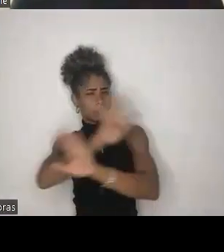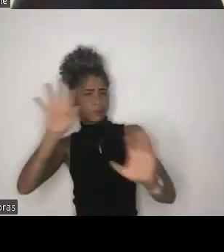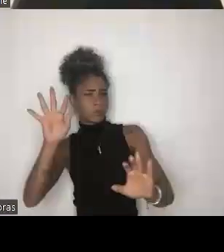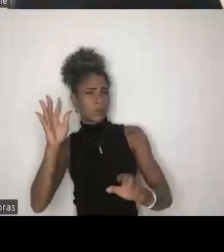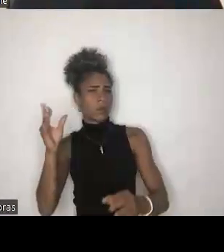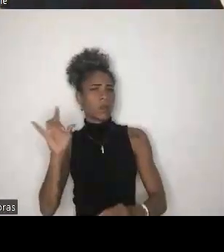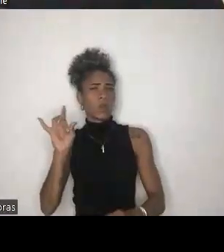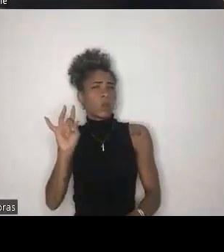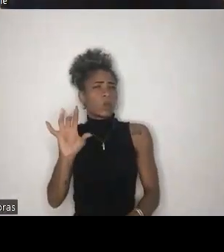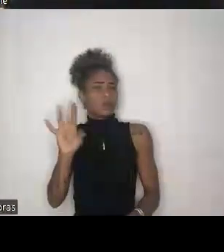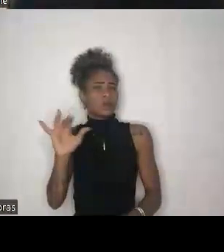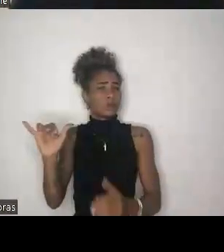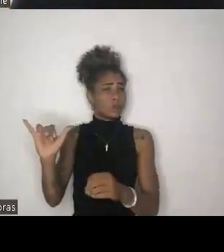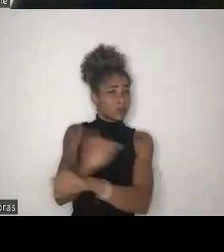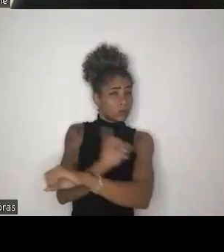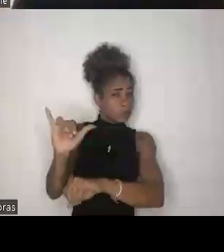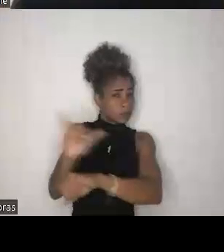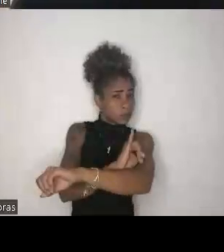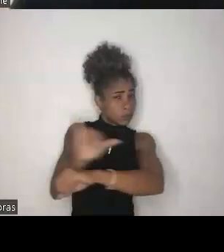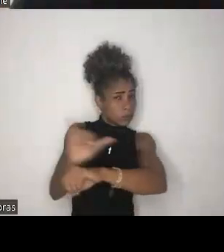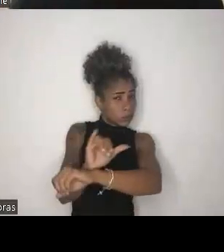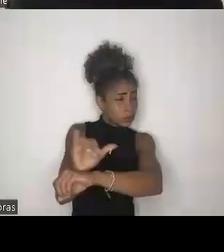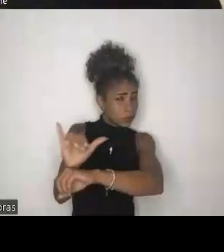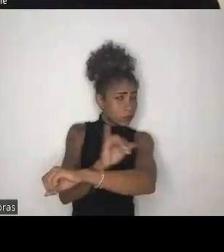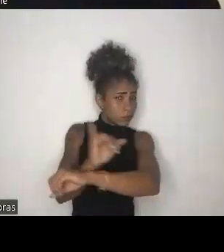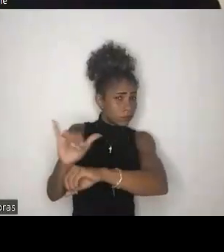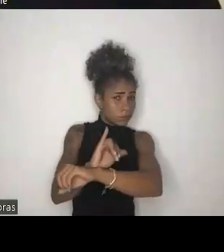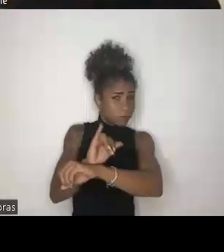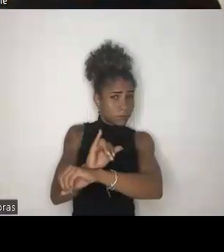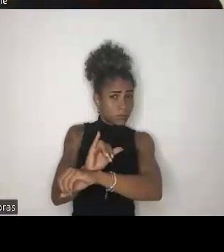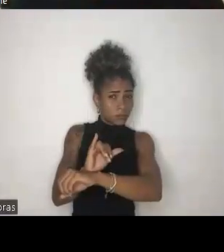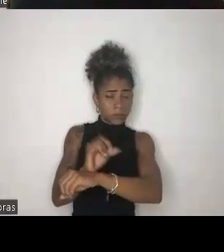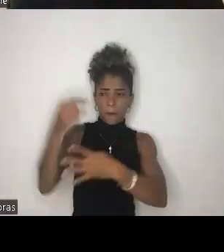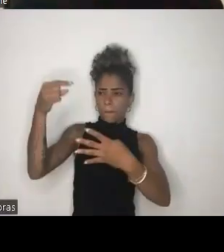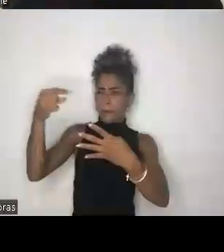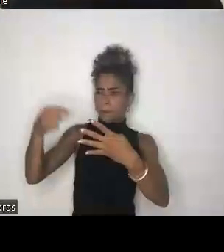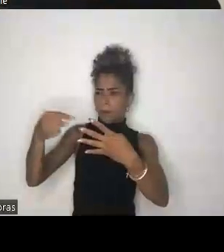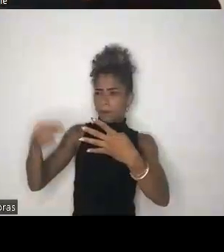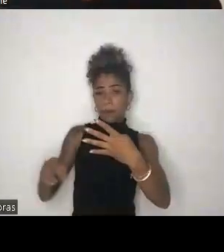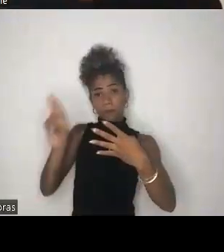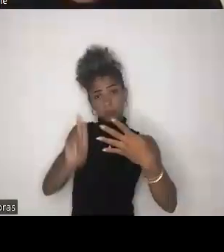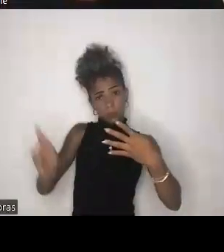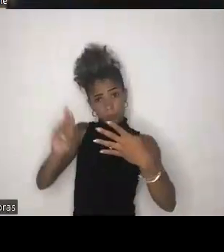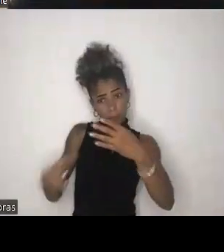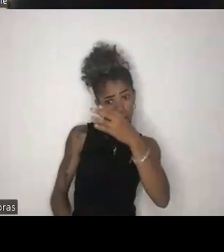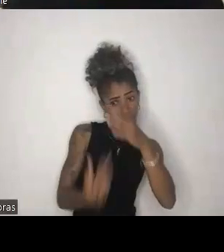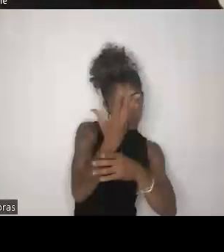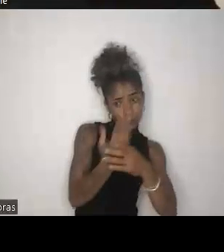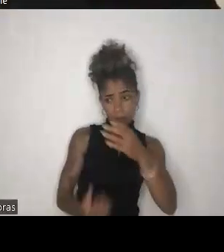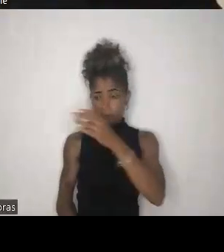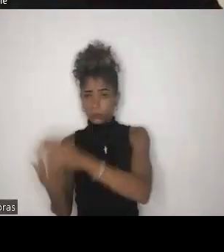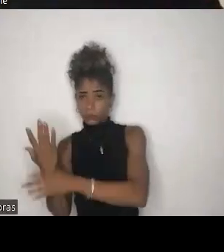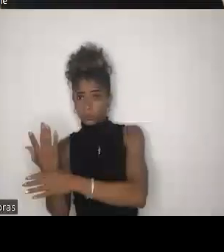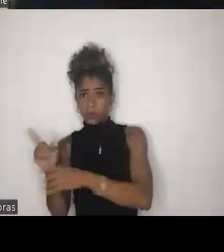as ferramentas disponíveis e necessárias para determinadas construções o